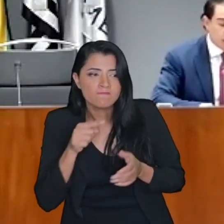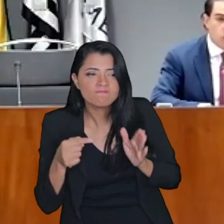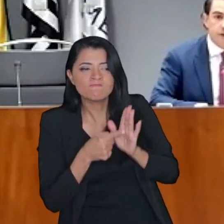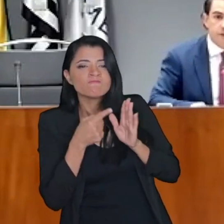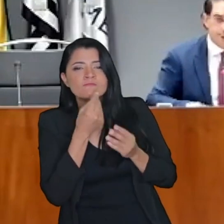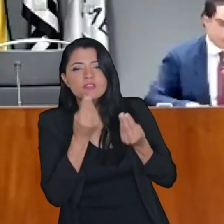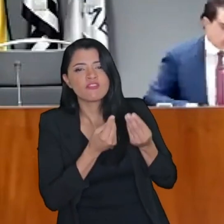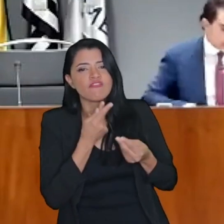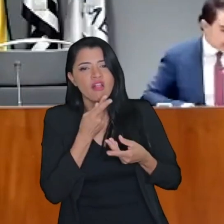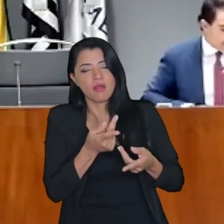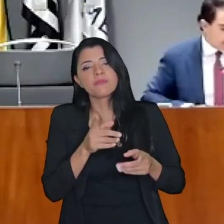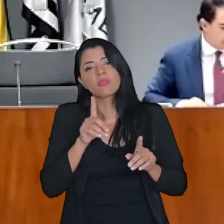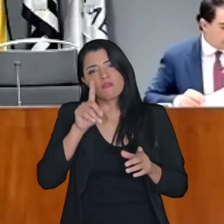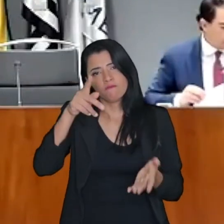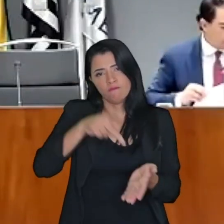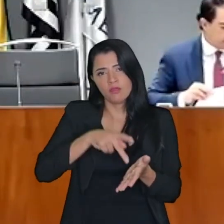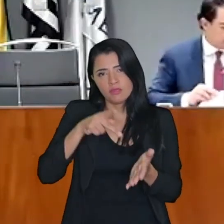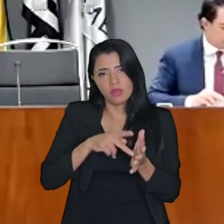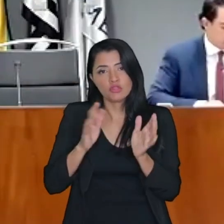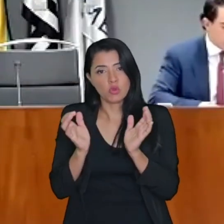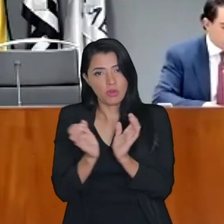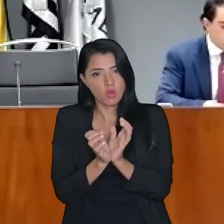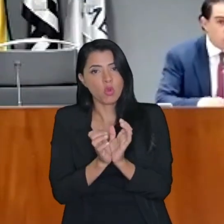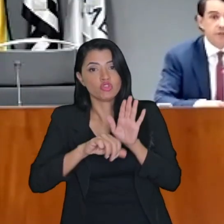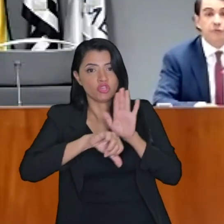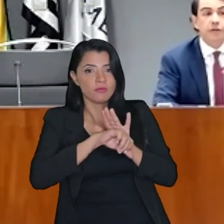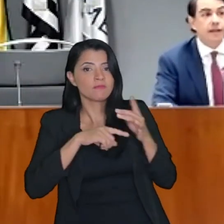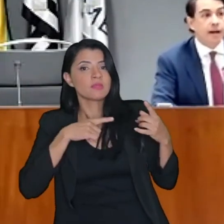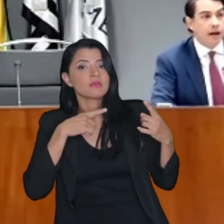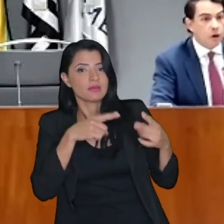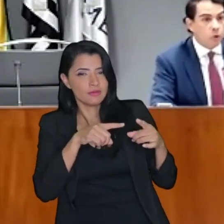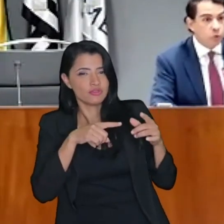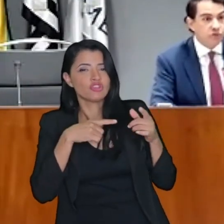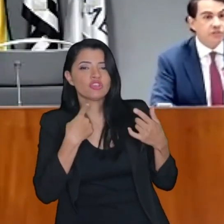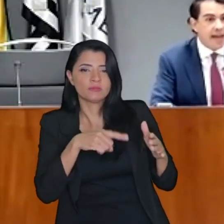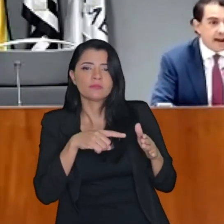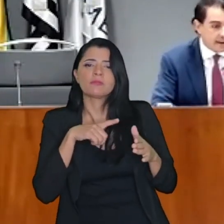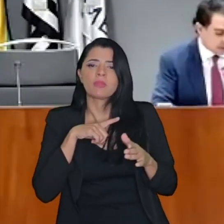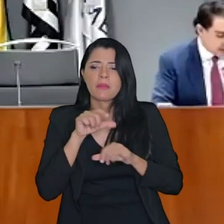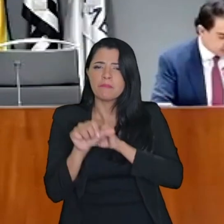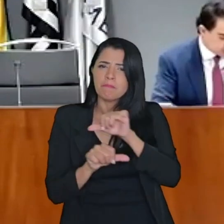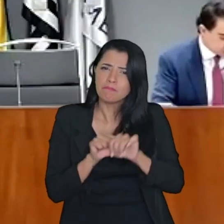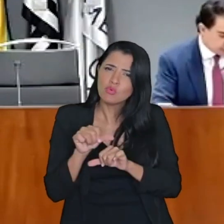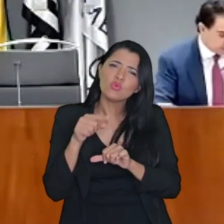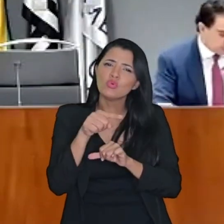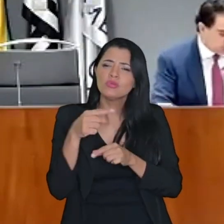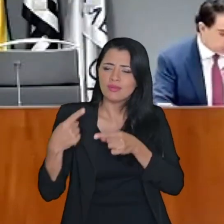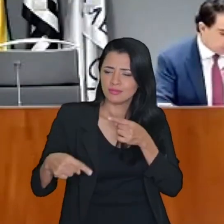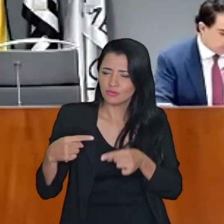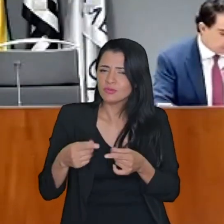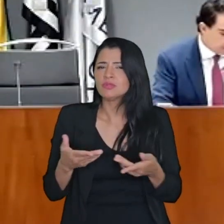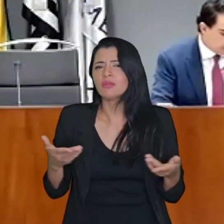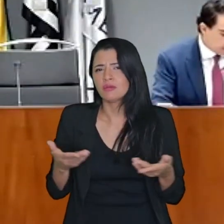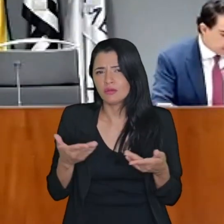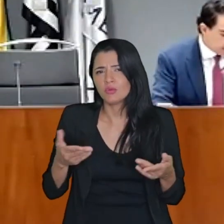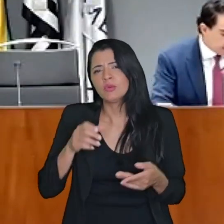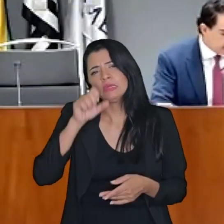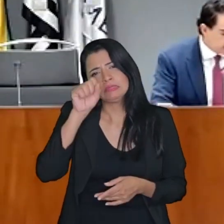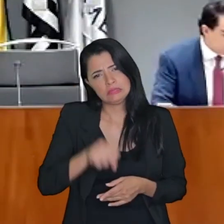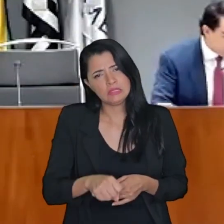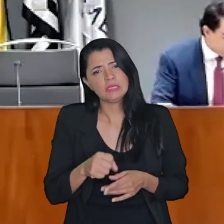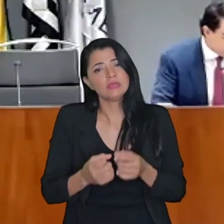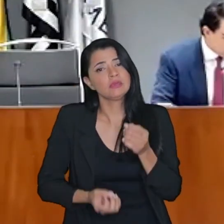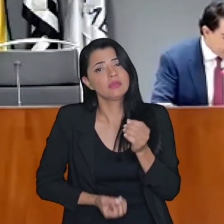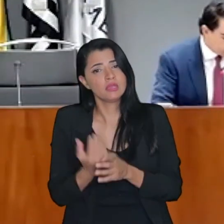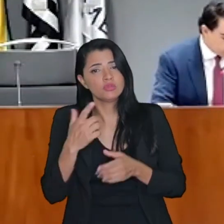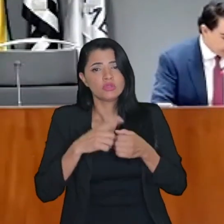que o pacote anticrime, que a Lei 13.964, modifica o cerne dessa discussão,